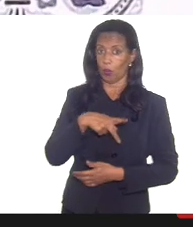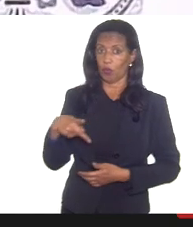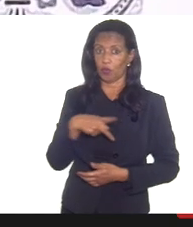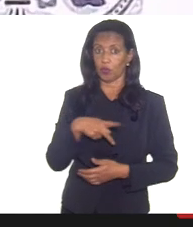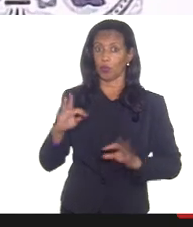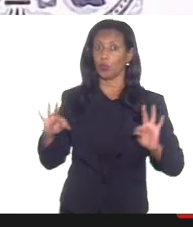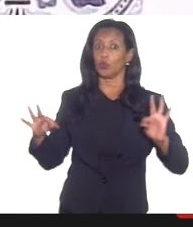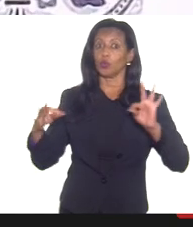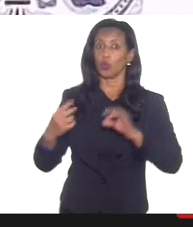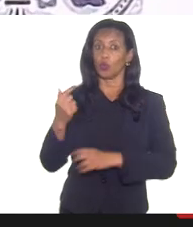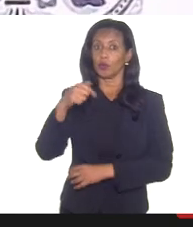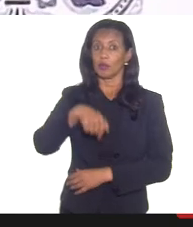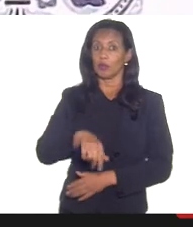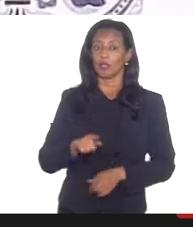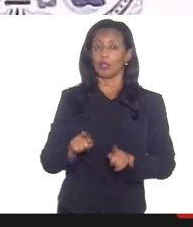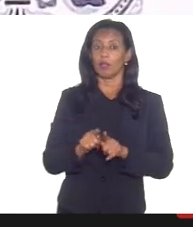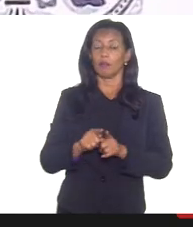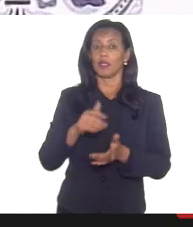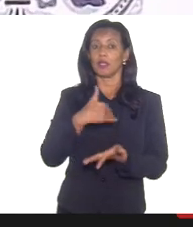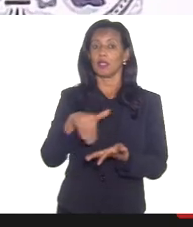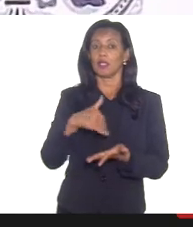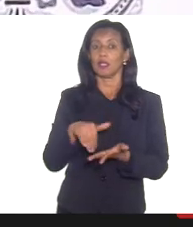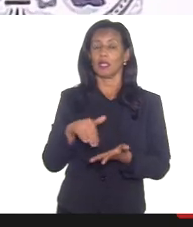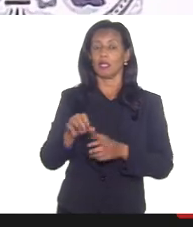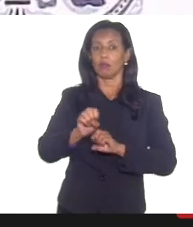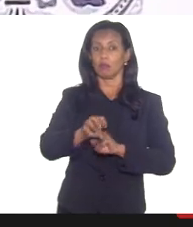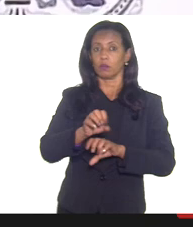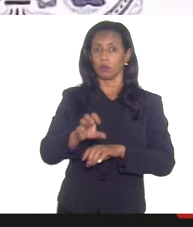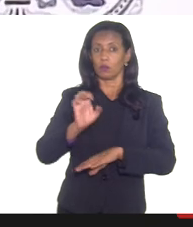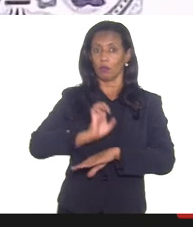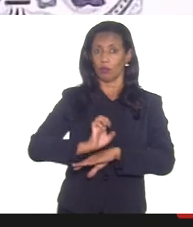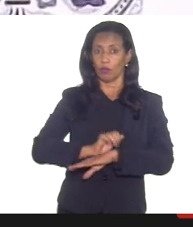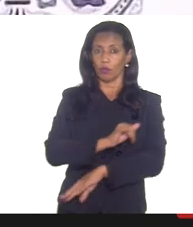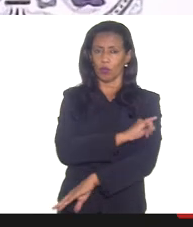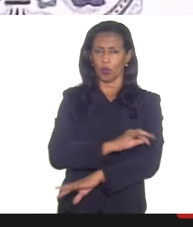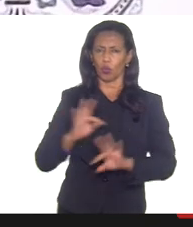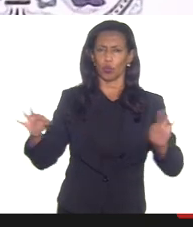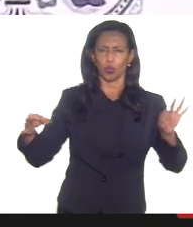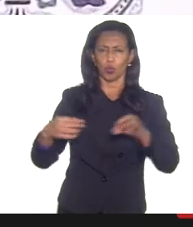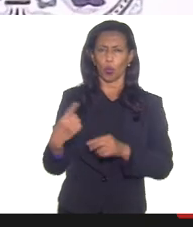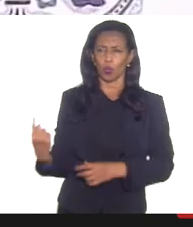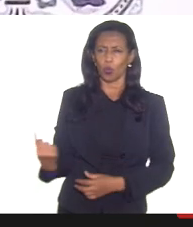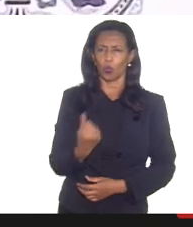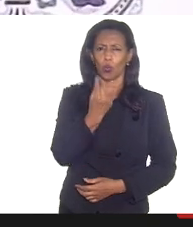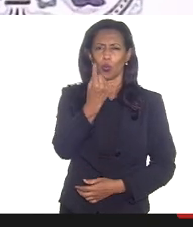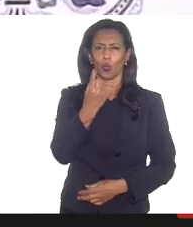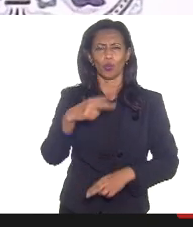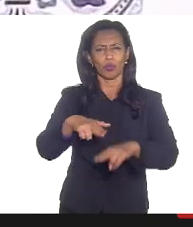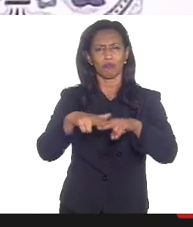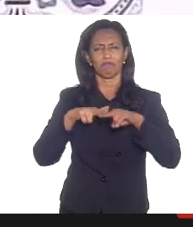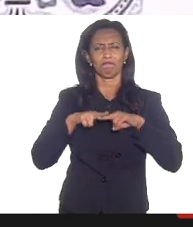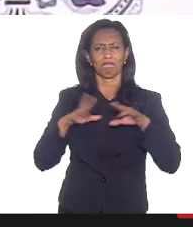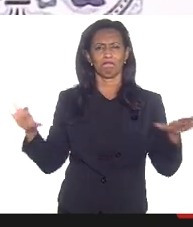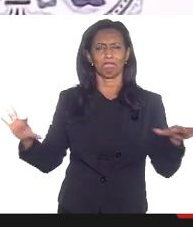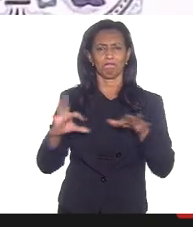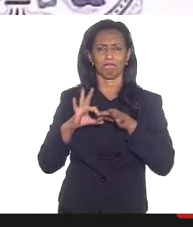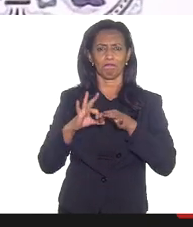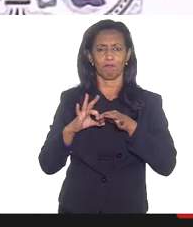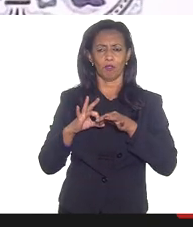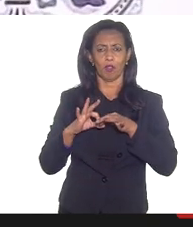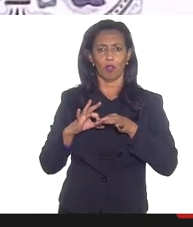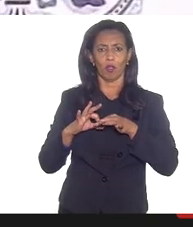aqui, inclusive a Secretaria de Educação do estado do Rio de Janeiro, eu acho que todos estamos aqui por um único motivo, uma luta por uma